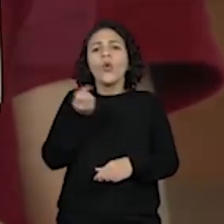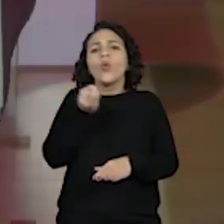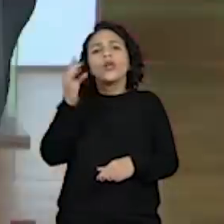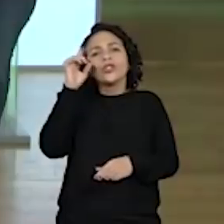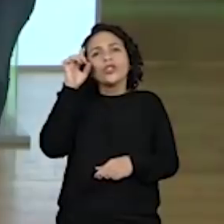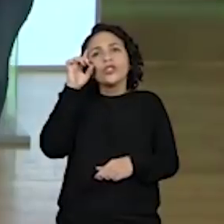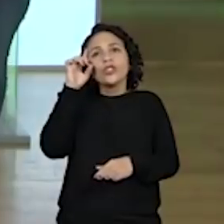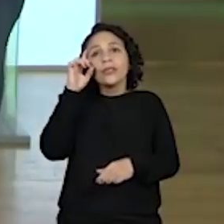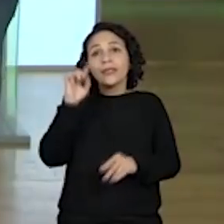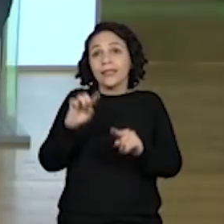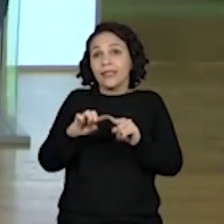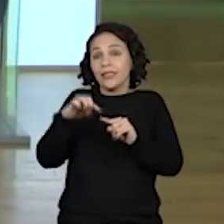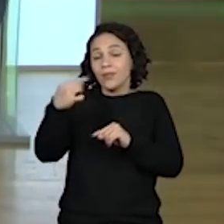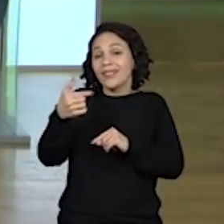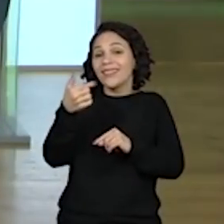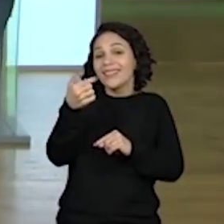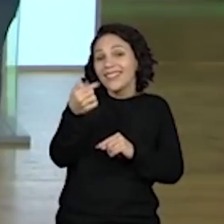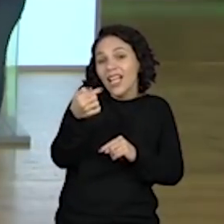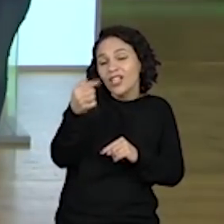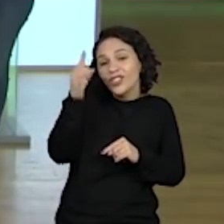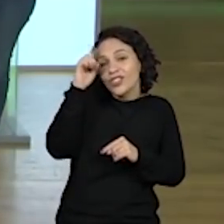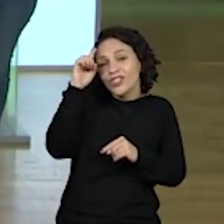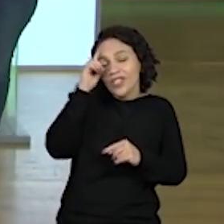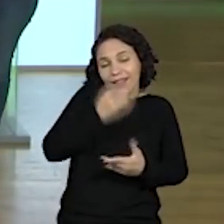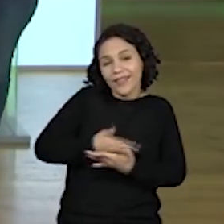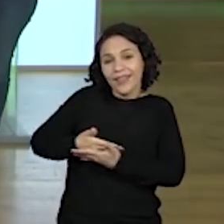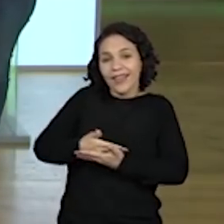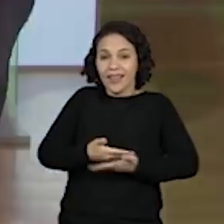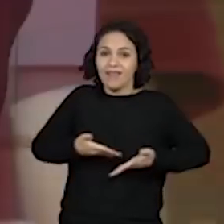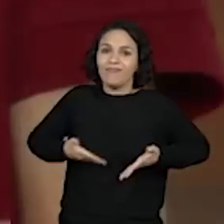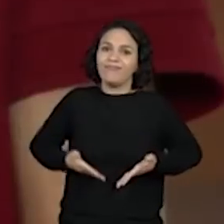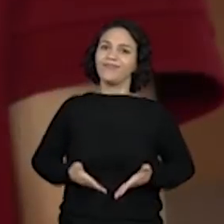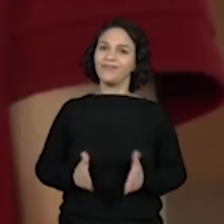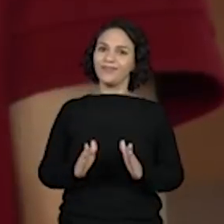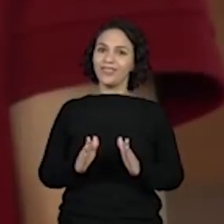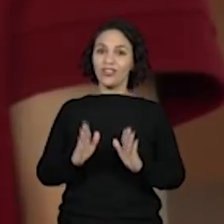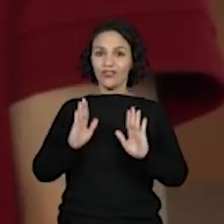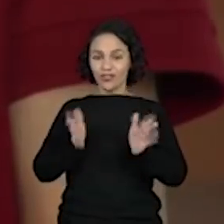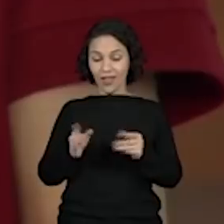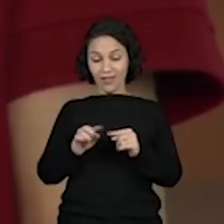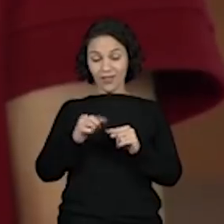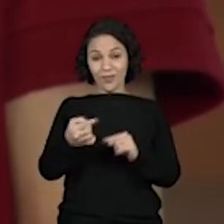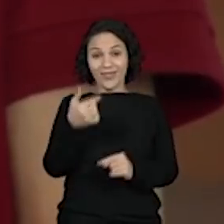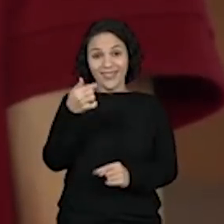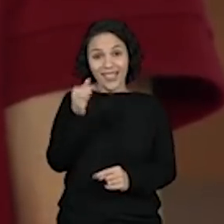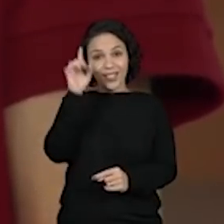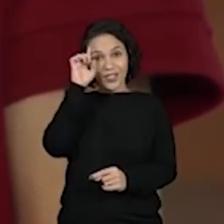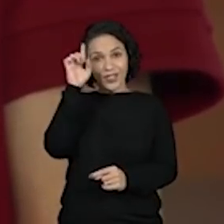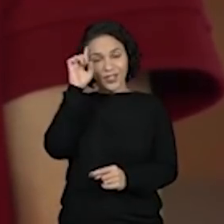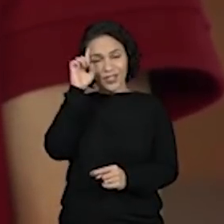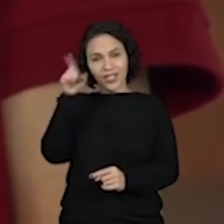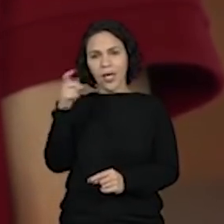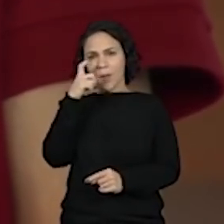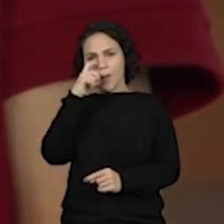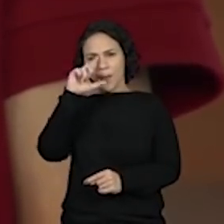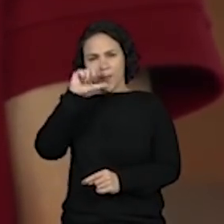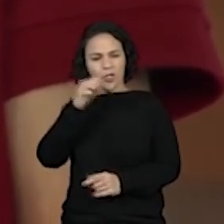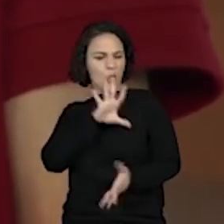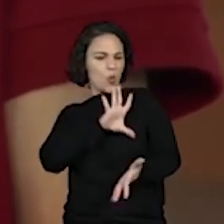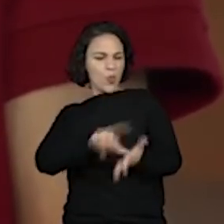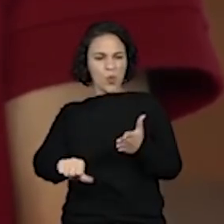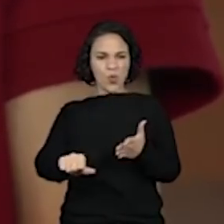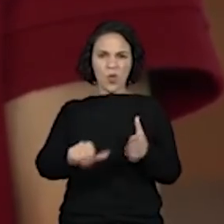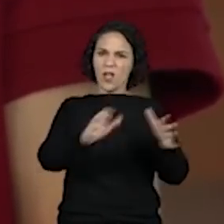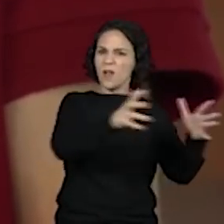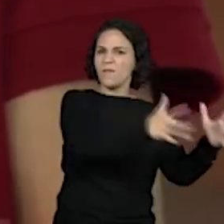7 dias depois do nascimento da criança. 7 dias tinha a criança e foi roubada. O que a bruxa